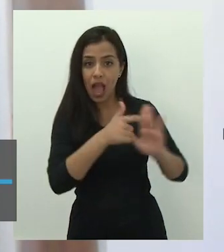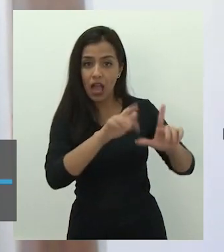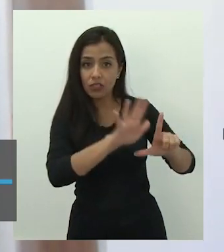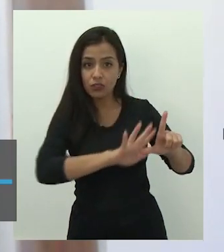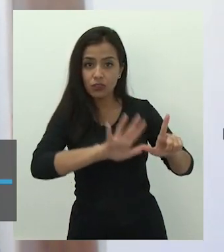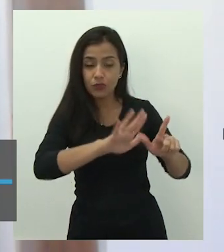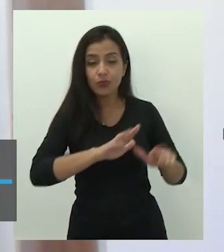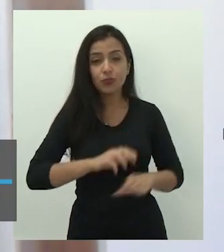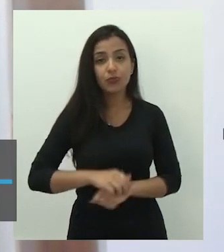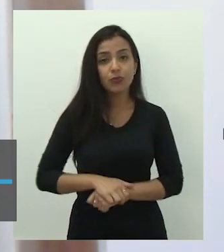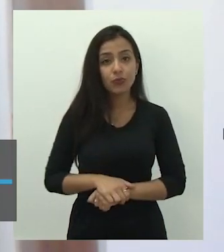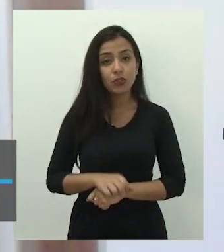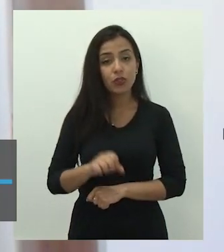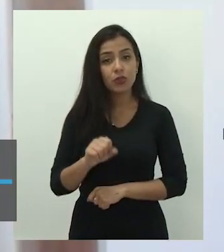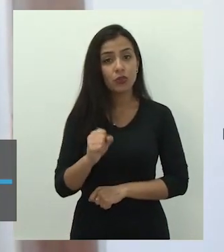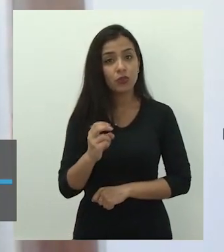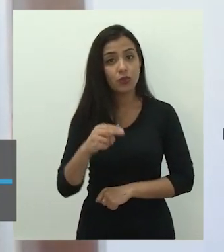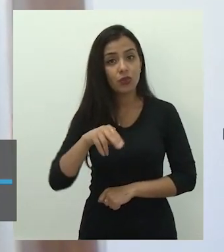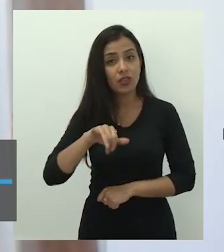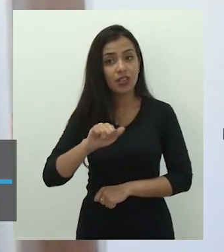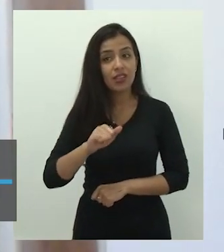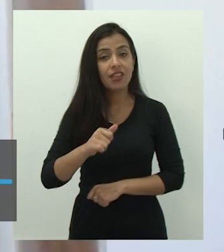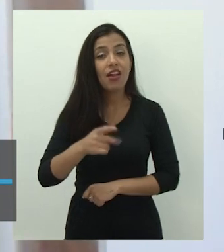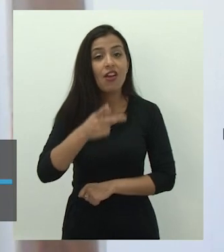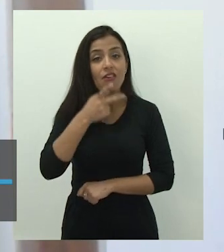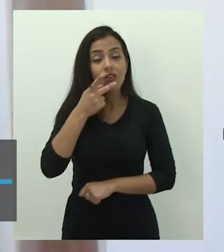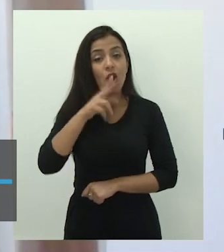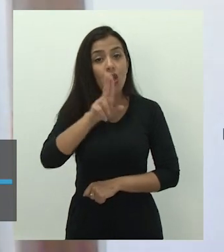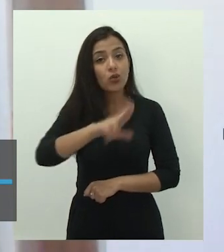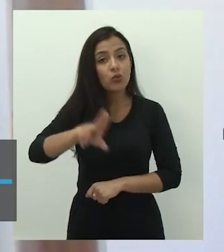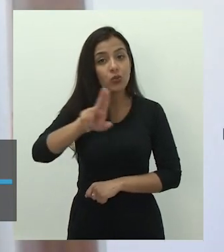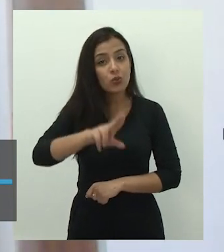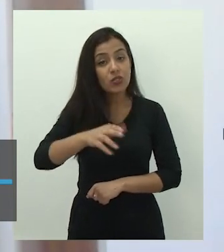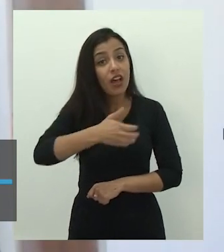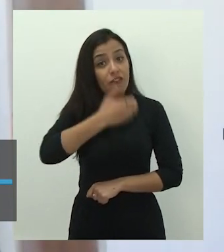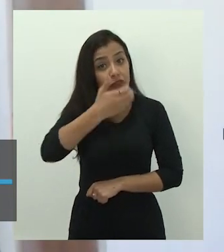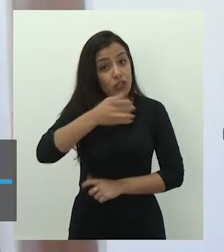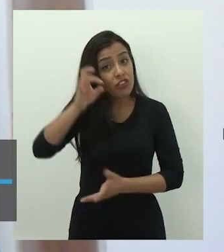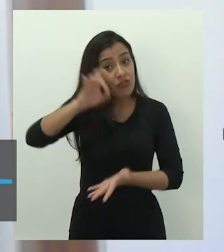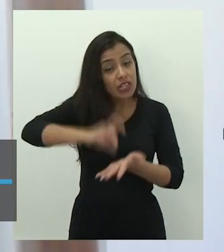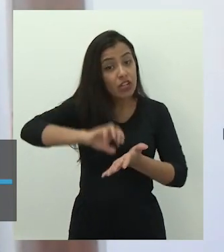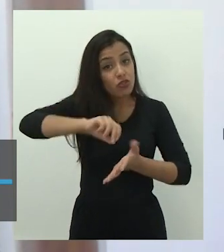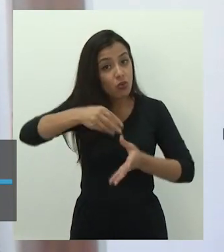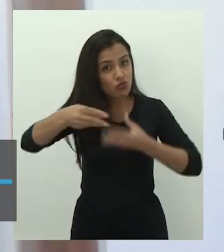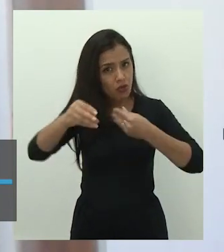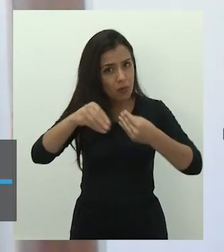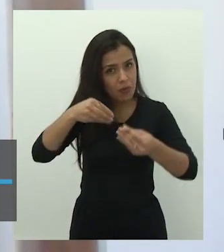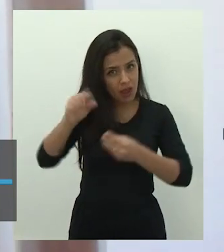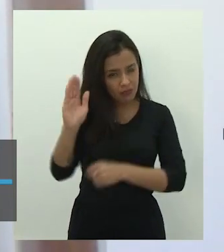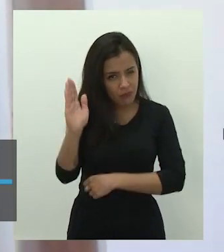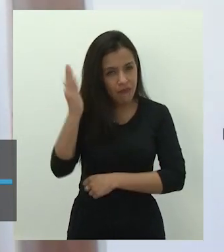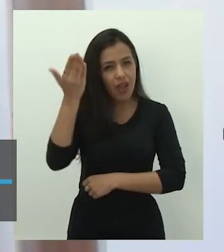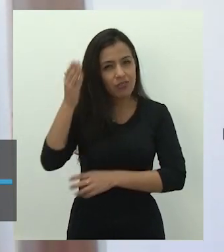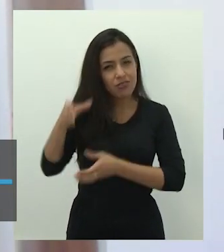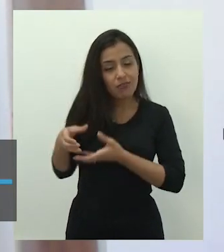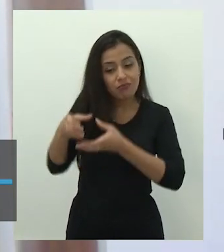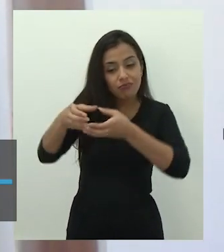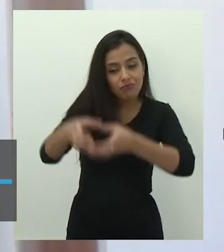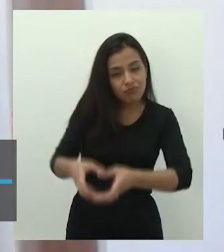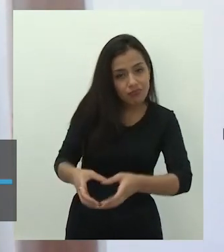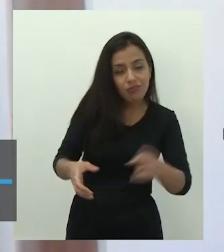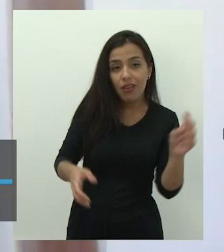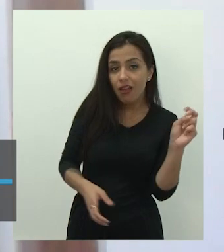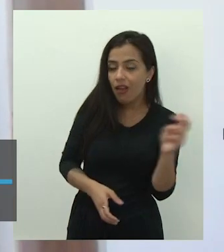frutas de verdade ou de plástico para a sala de aula, a professora Marilene, usar os alunos